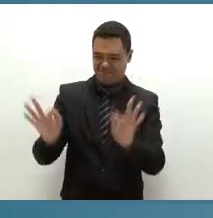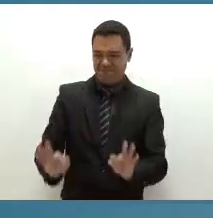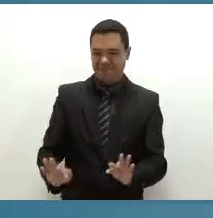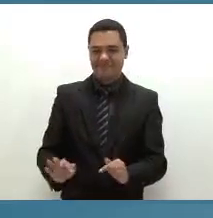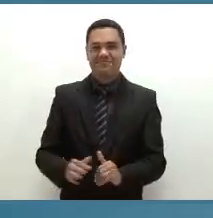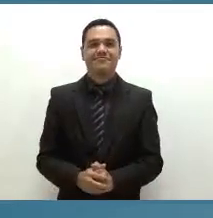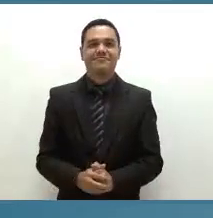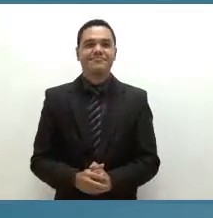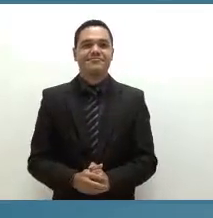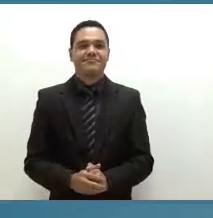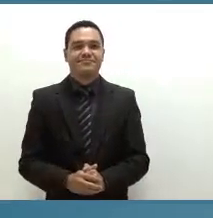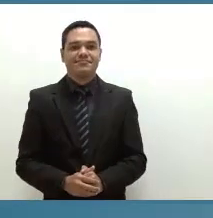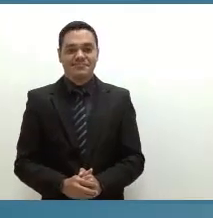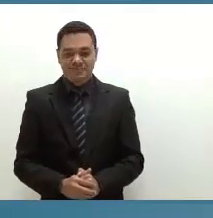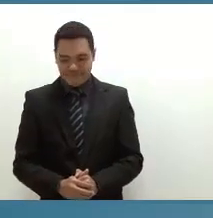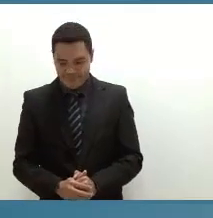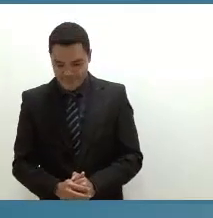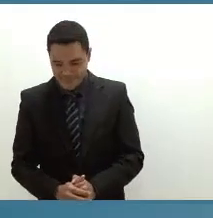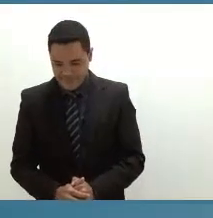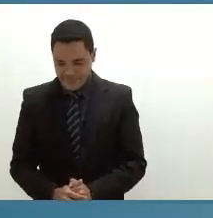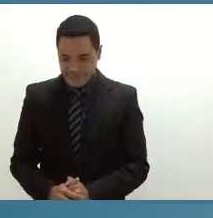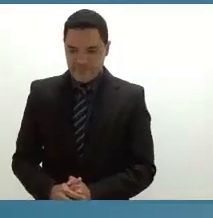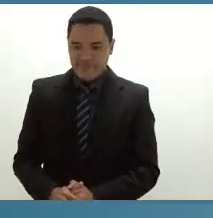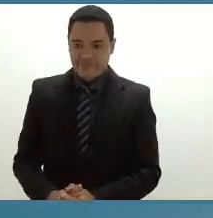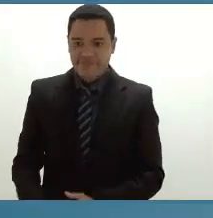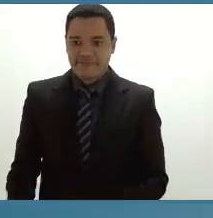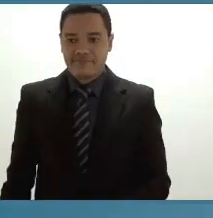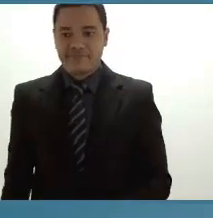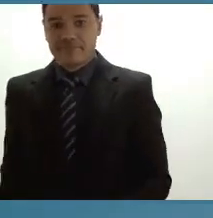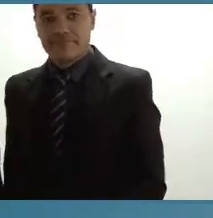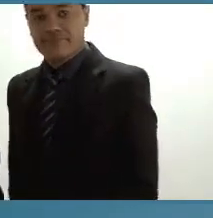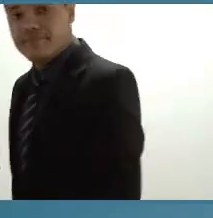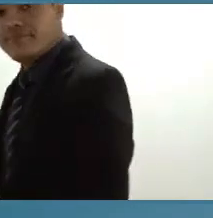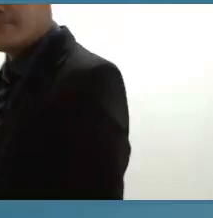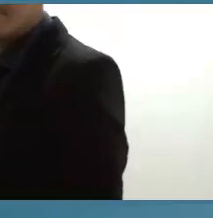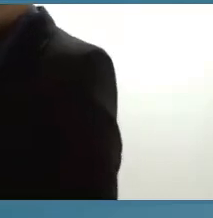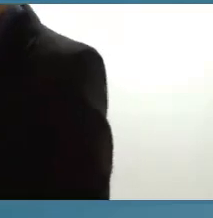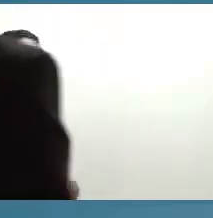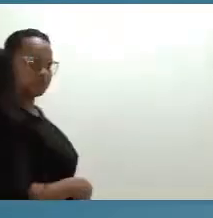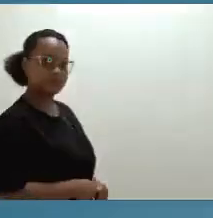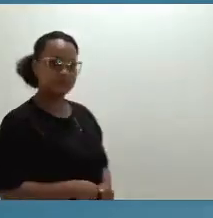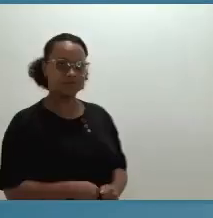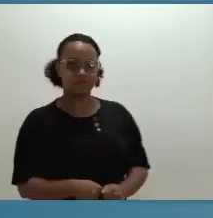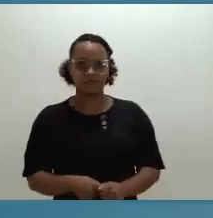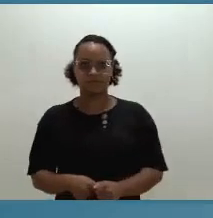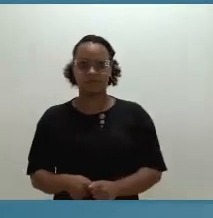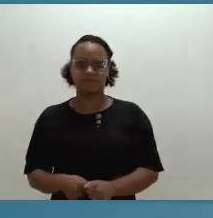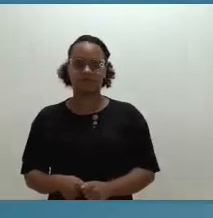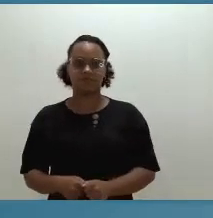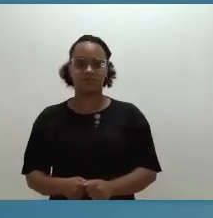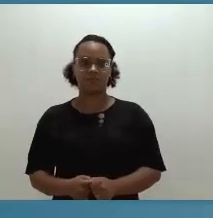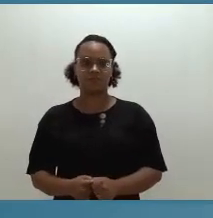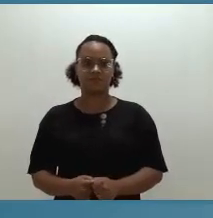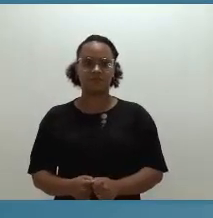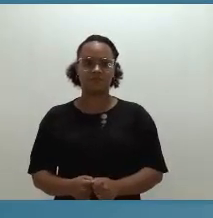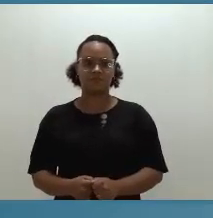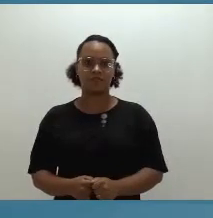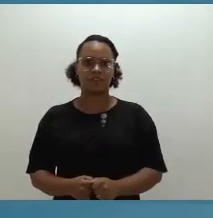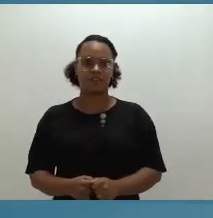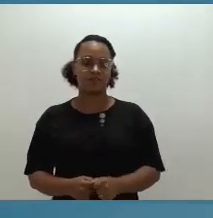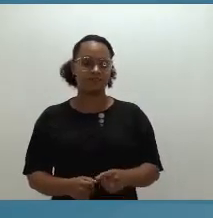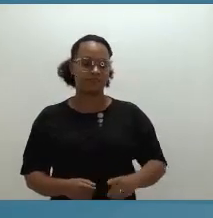etc. Vamos lá. Vendedora Marquinhos, me desculpe, realmente hoje é a primeira sessão que Vossa Excelência está